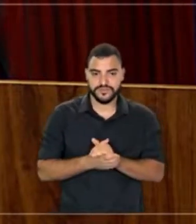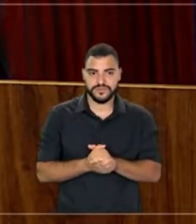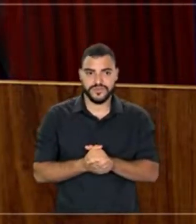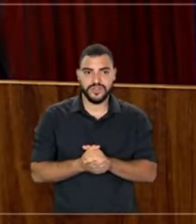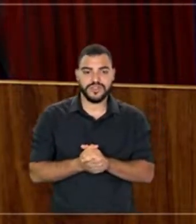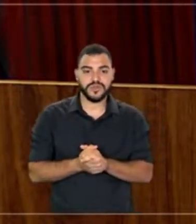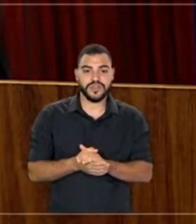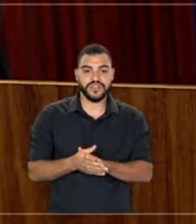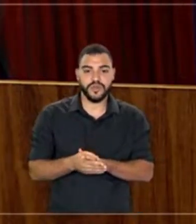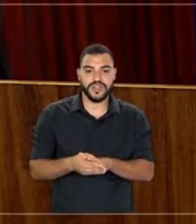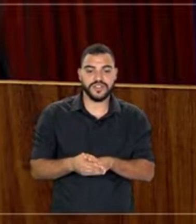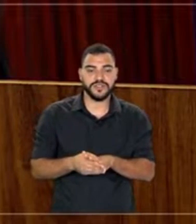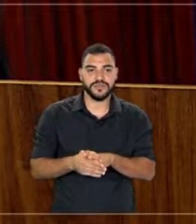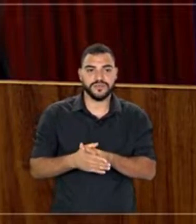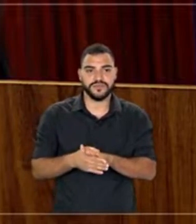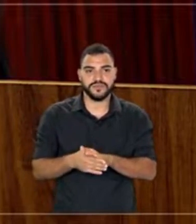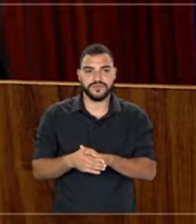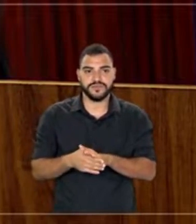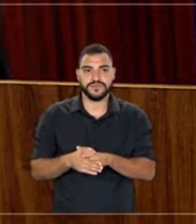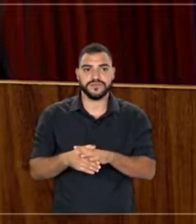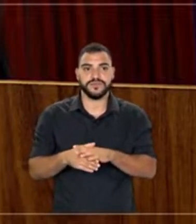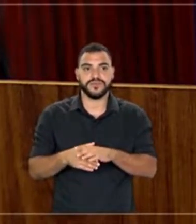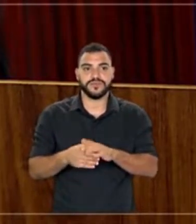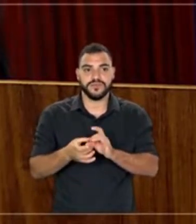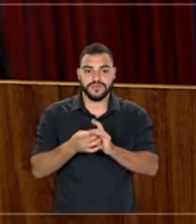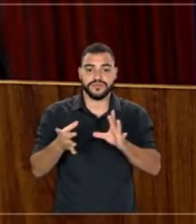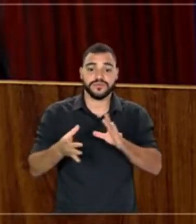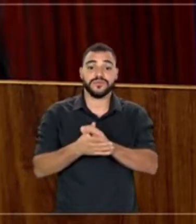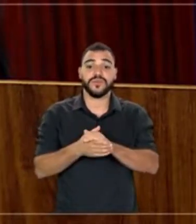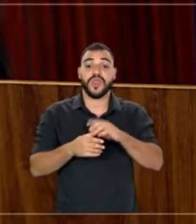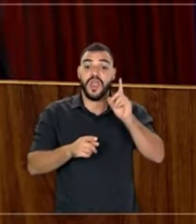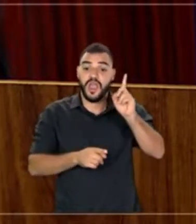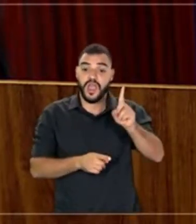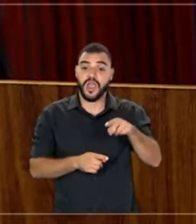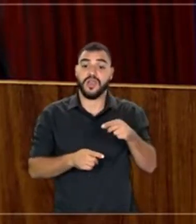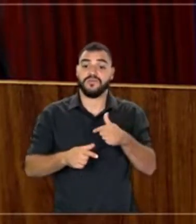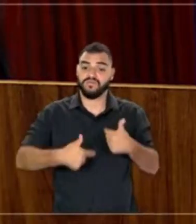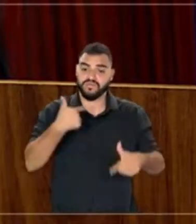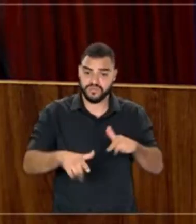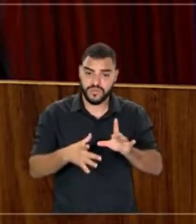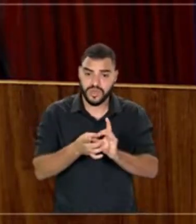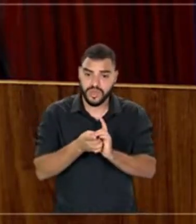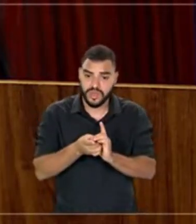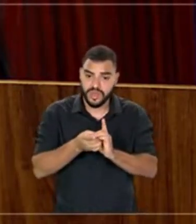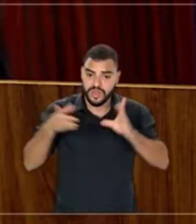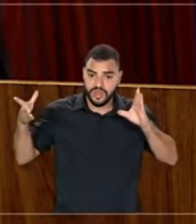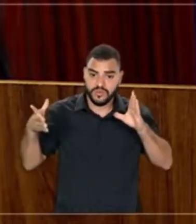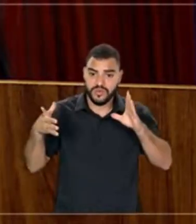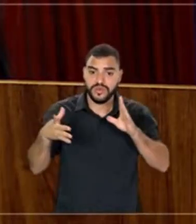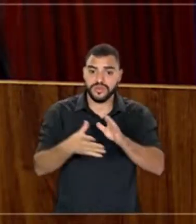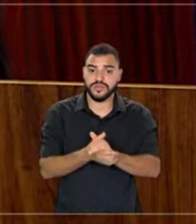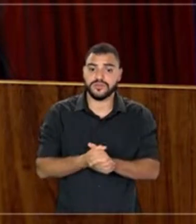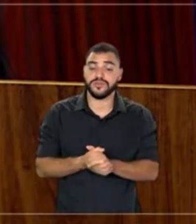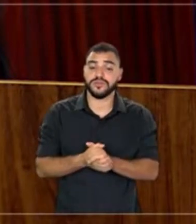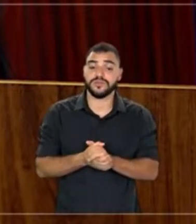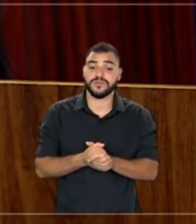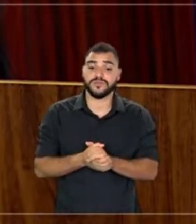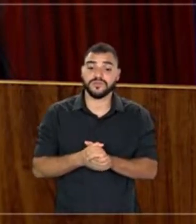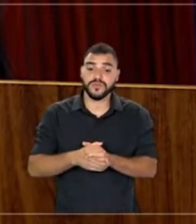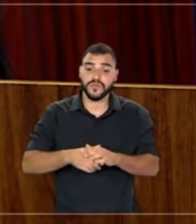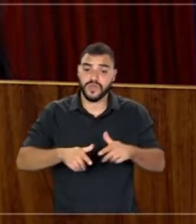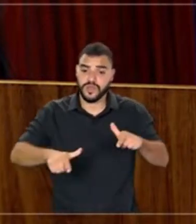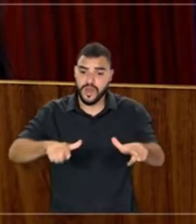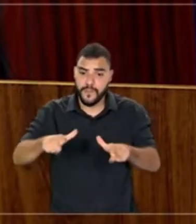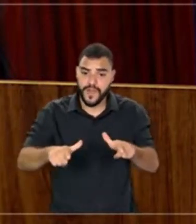vez, existe para garantir que o exercício da democracia seja realizado de maneira